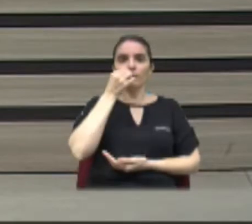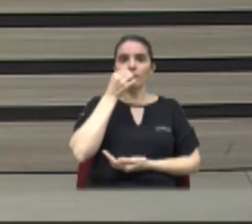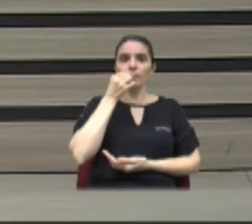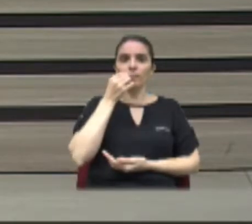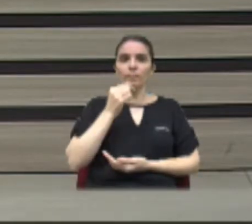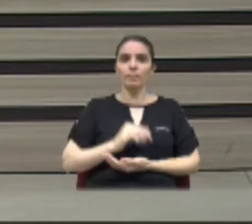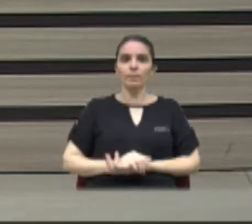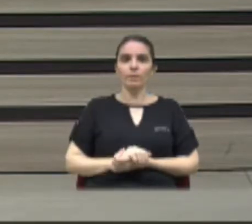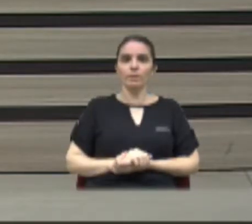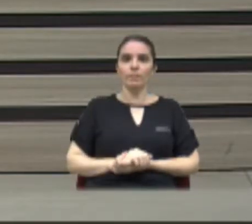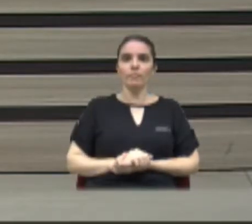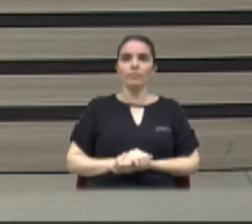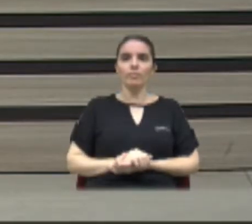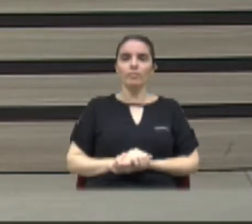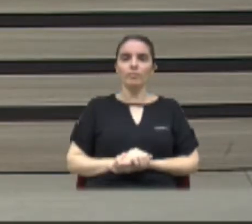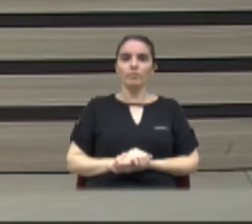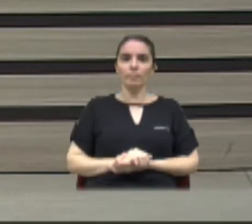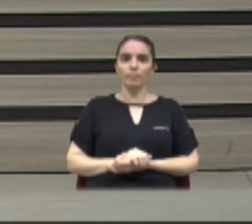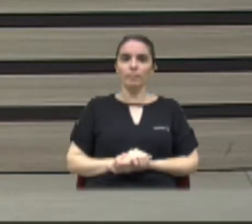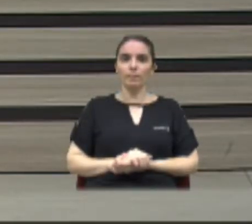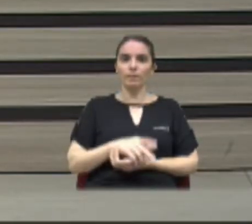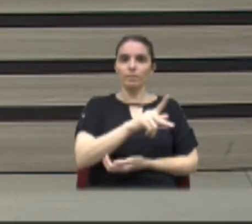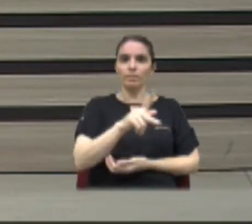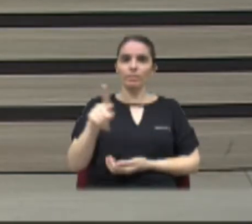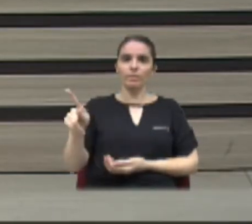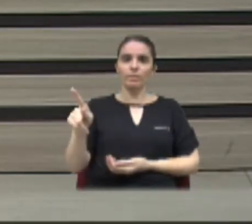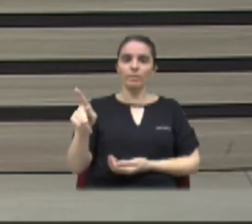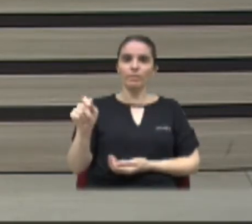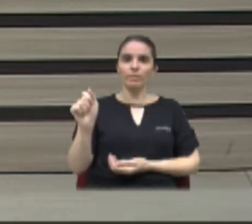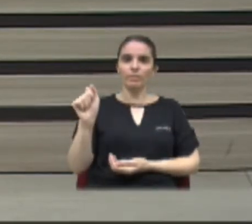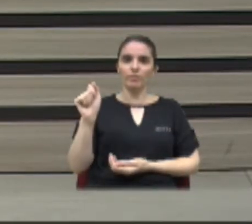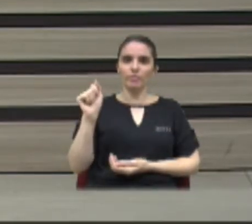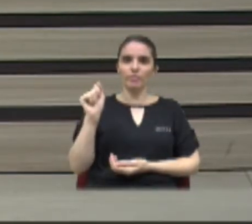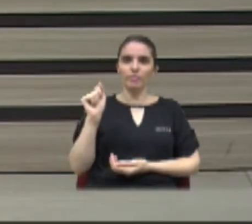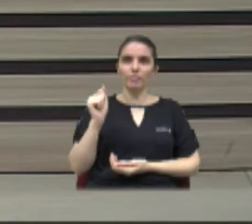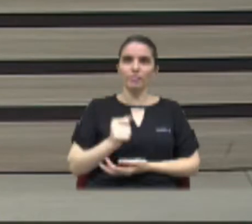Santos. Me levanto mais uma vez para,